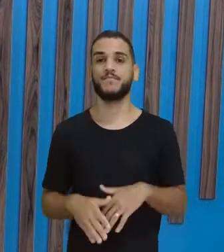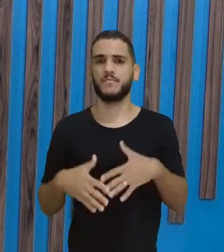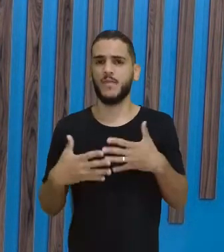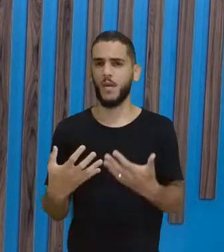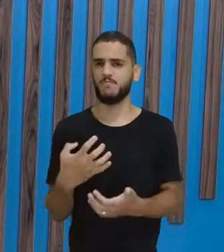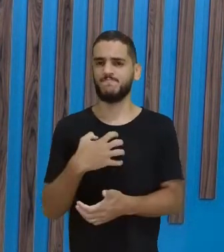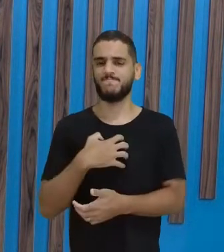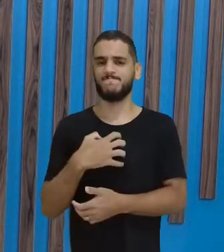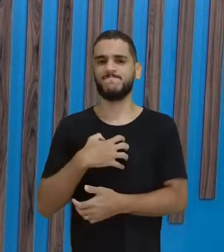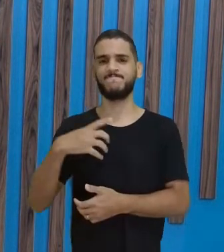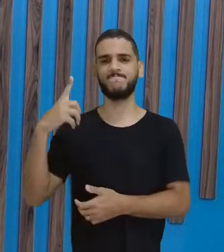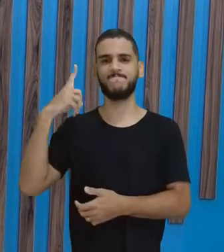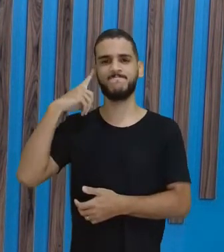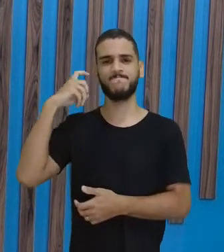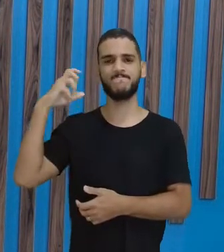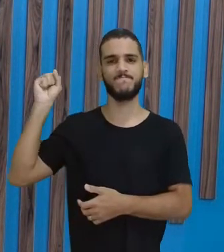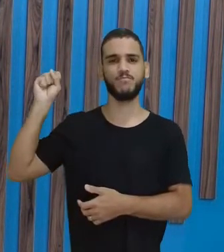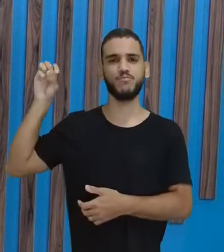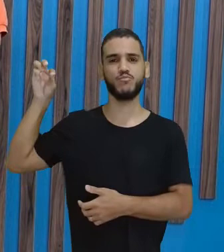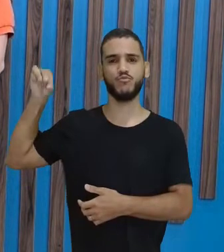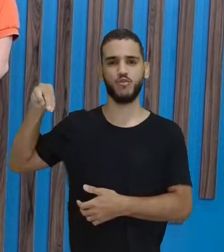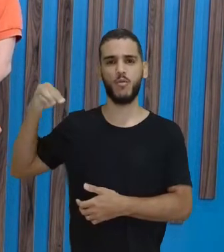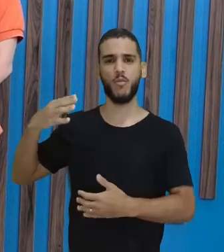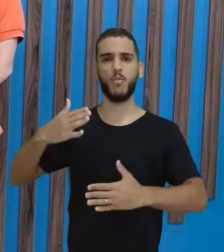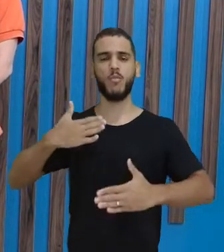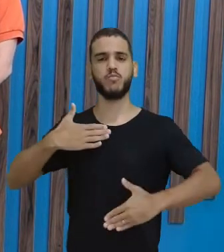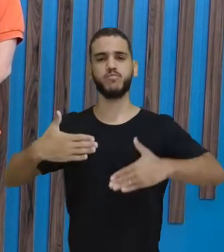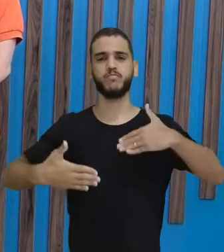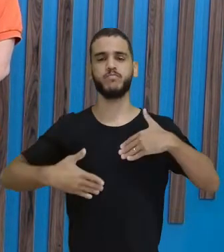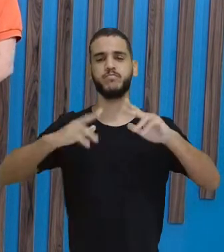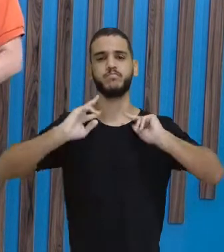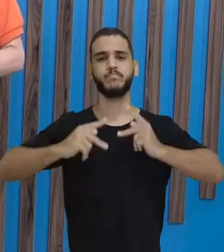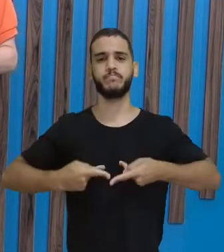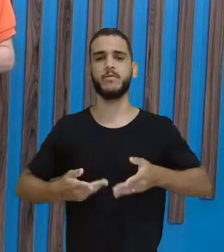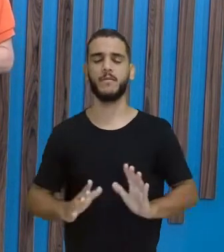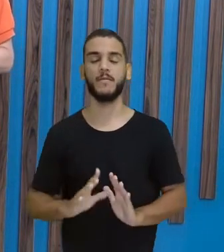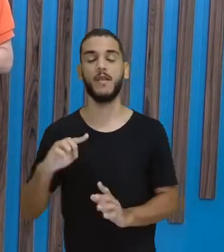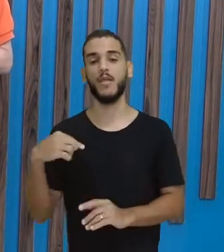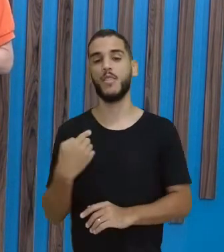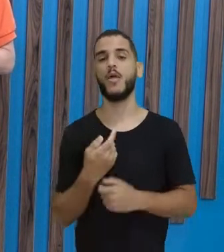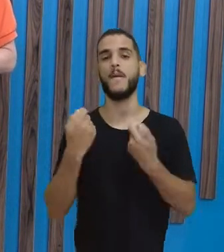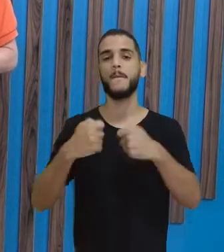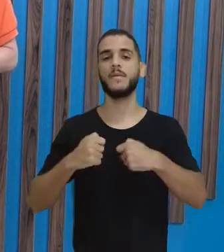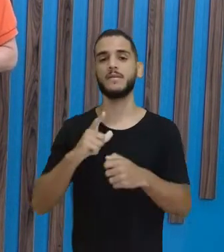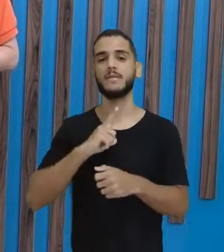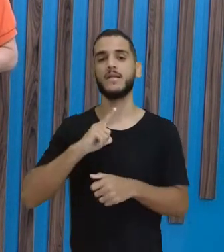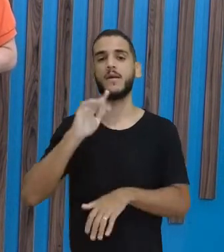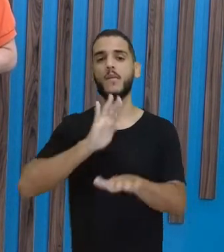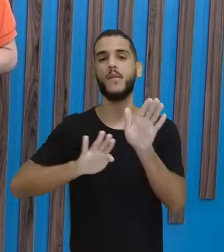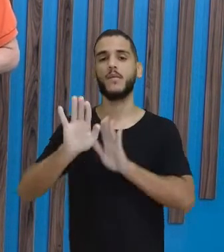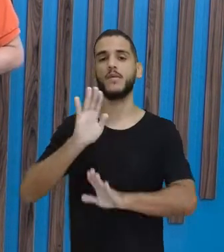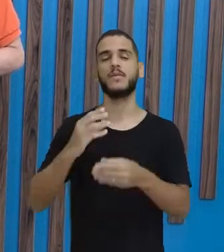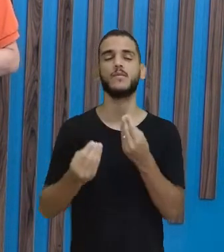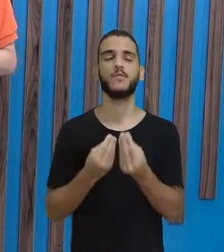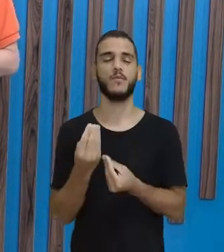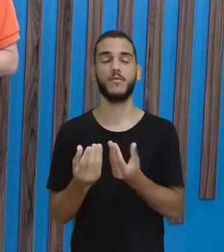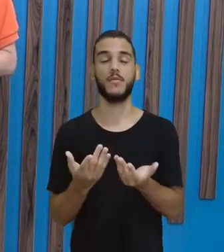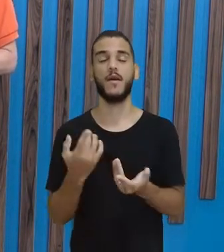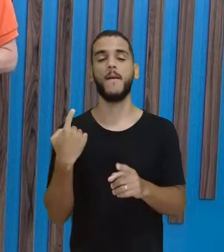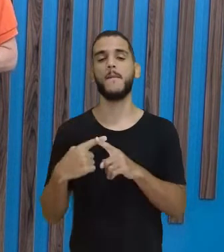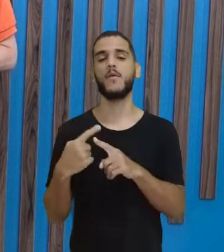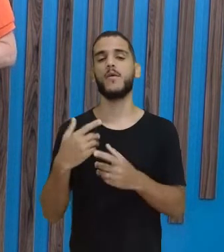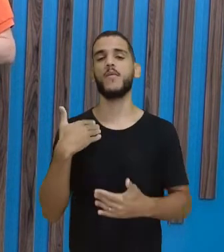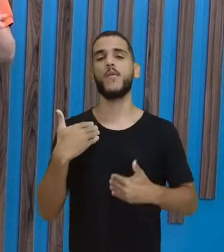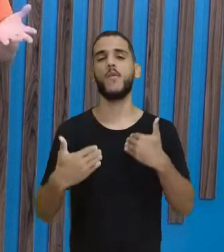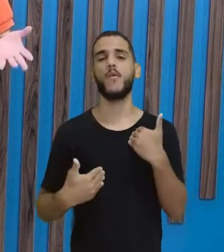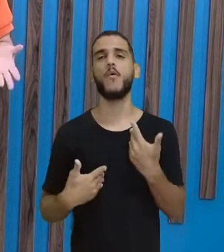percepção do som pelo corpo humano. A gente tem que ter muito cuidado em relação a isso, né? O nosso corpo, em